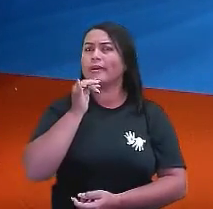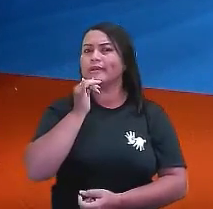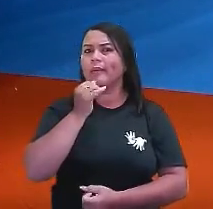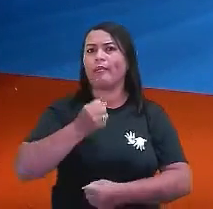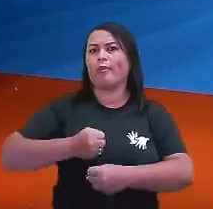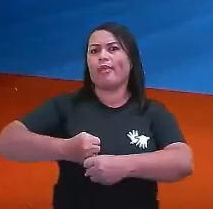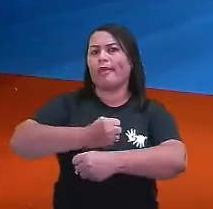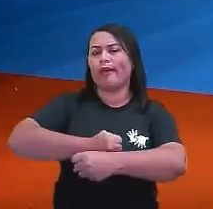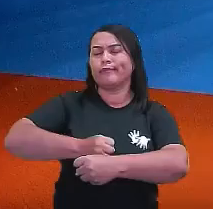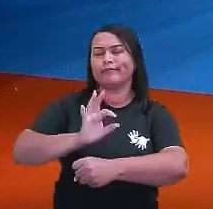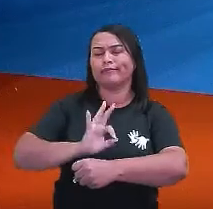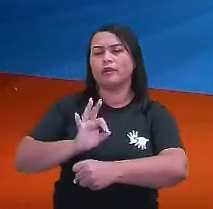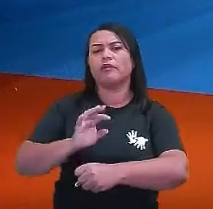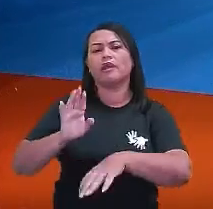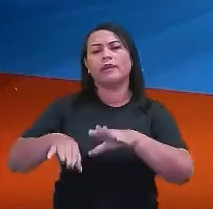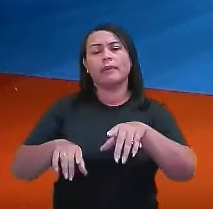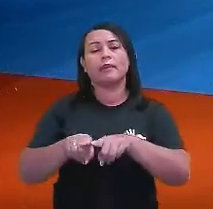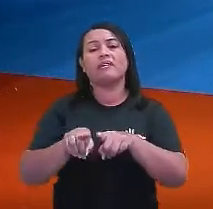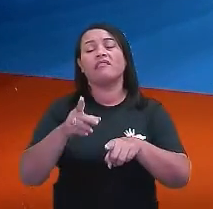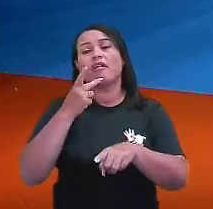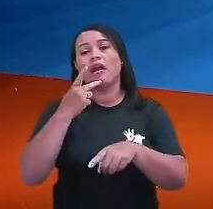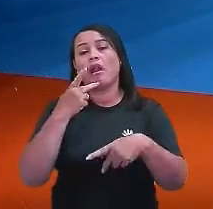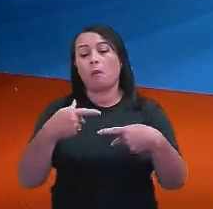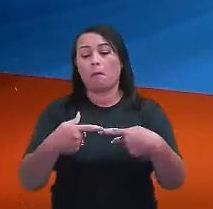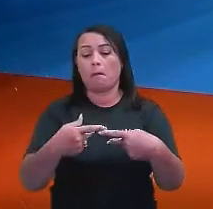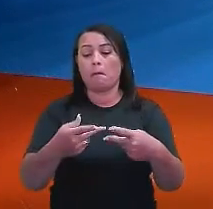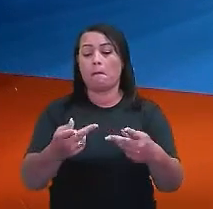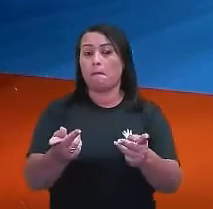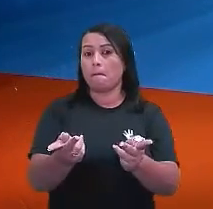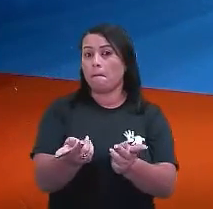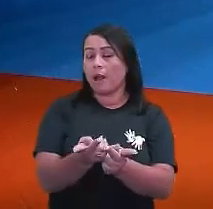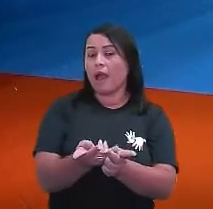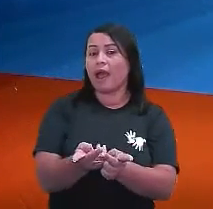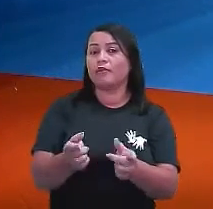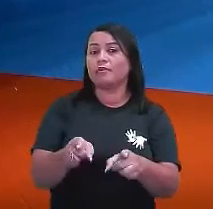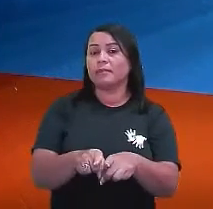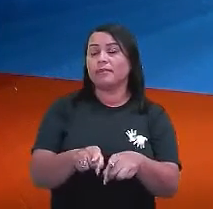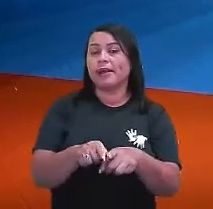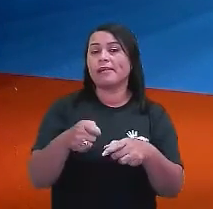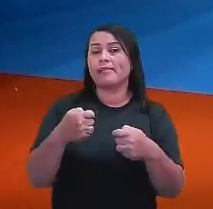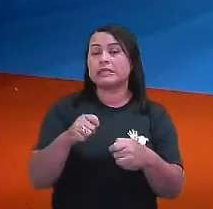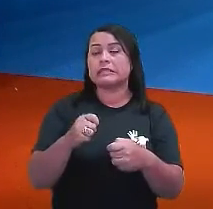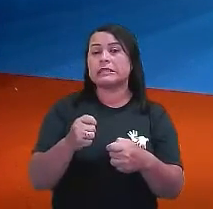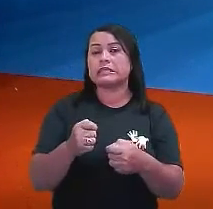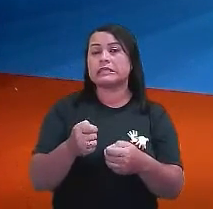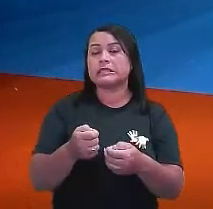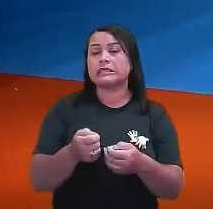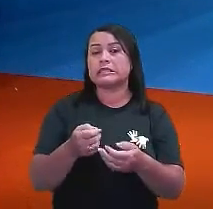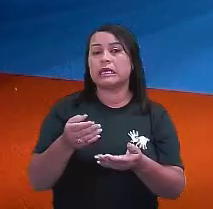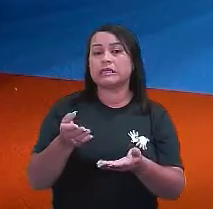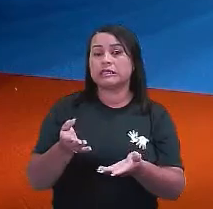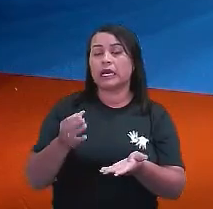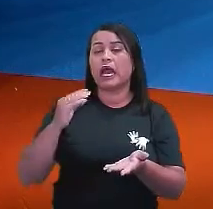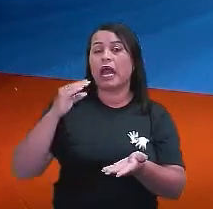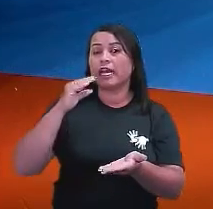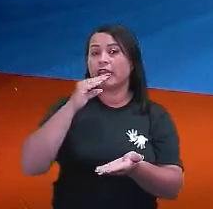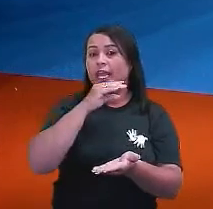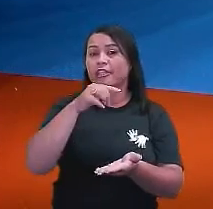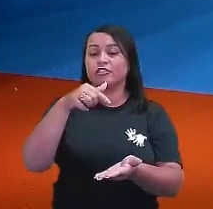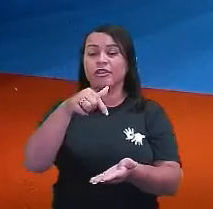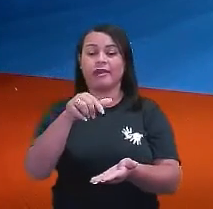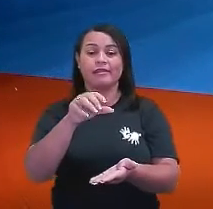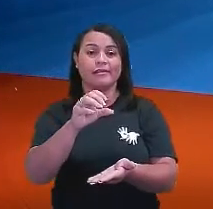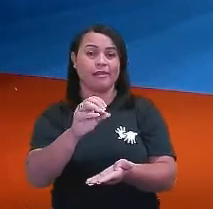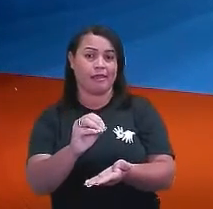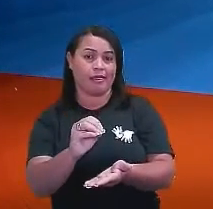vezes, tem que dizer assim, olha, o prato eles têm que estar a 70 graus. Então, o cozinheiro, lá o chefe de cozinha vai